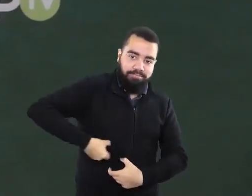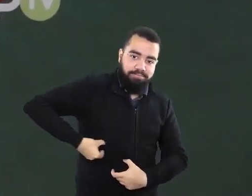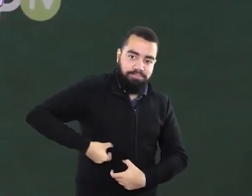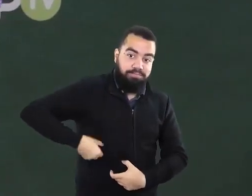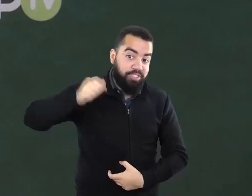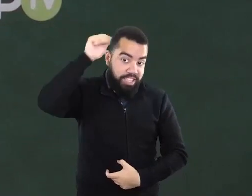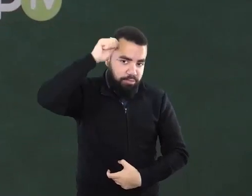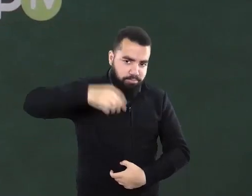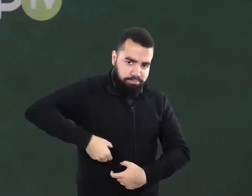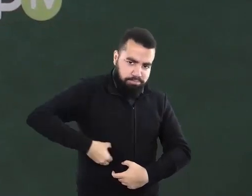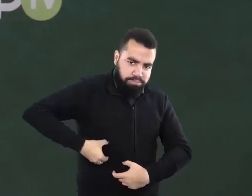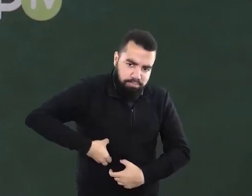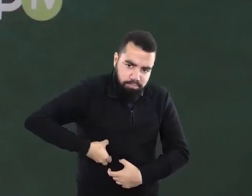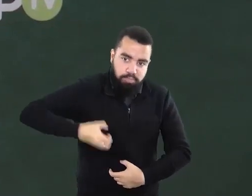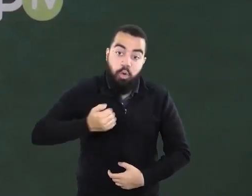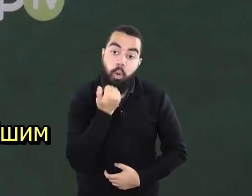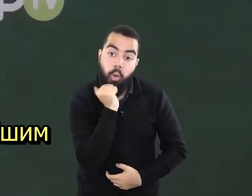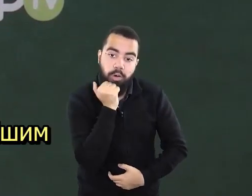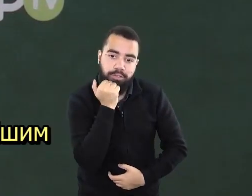Ok.